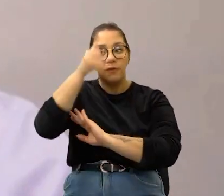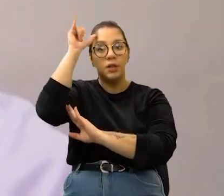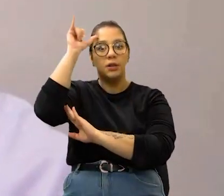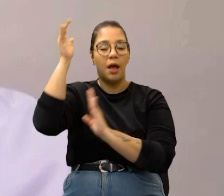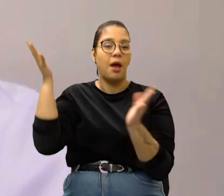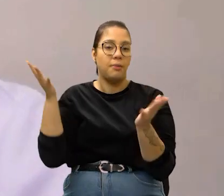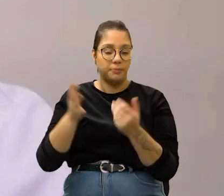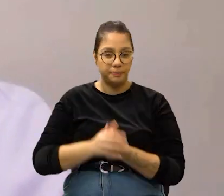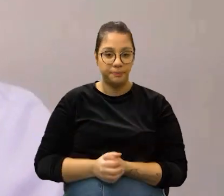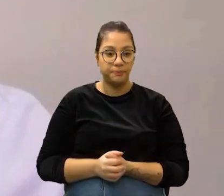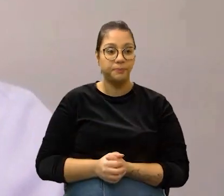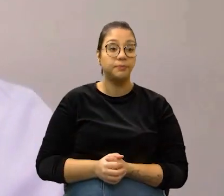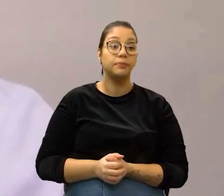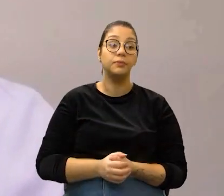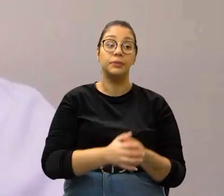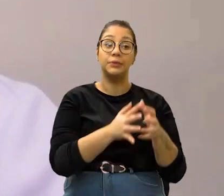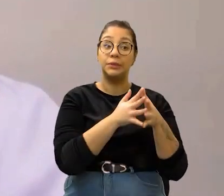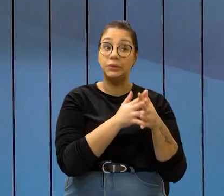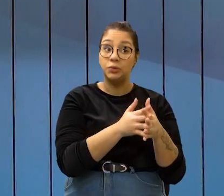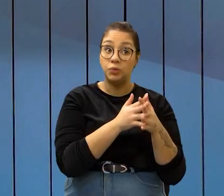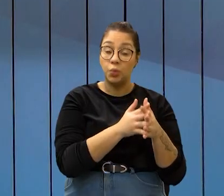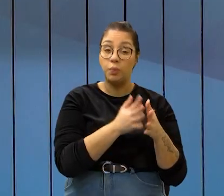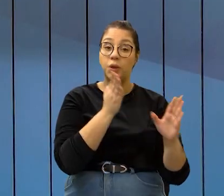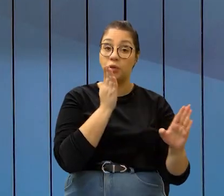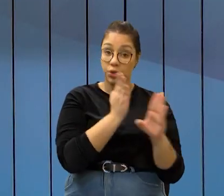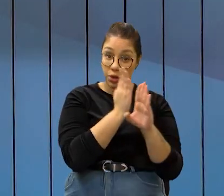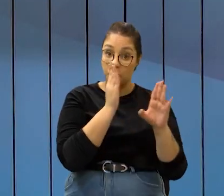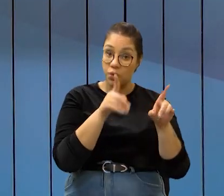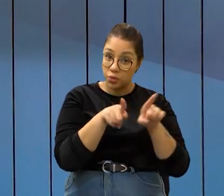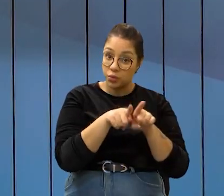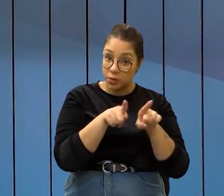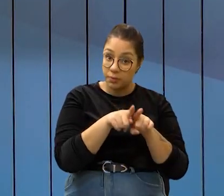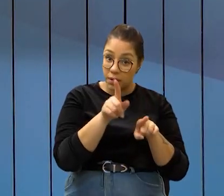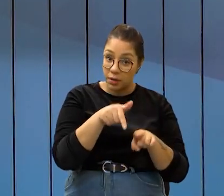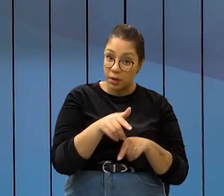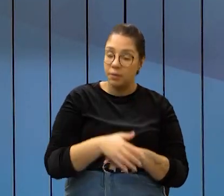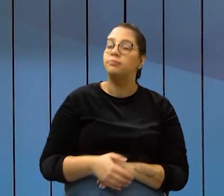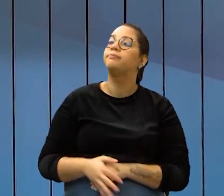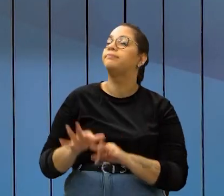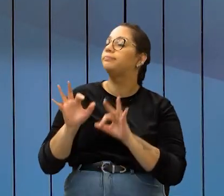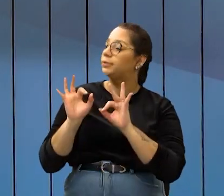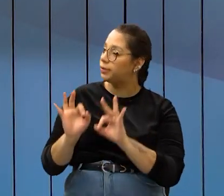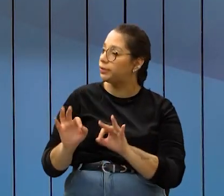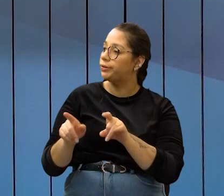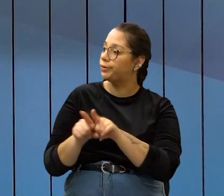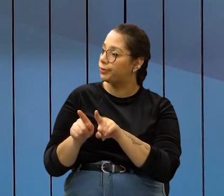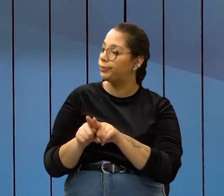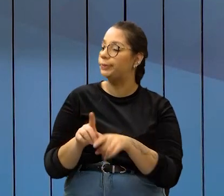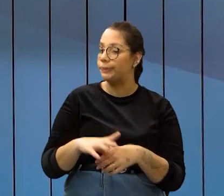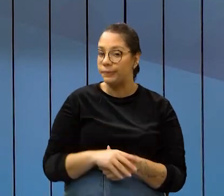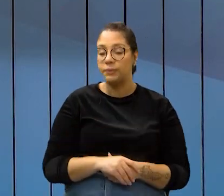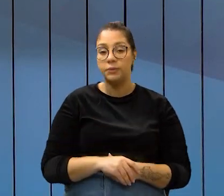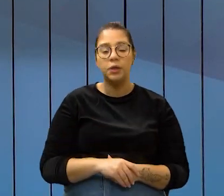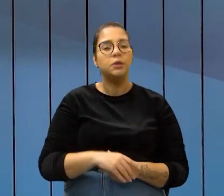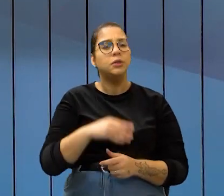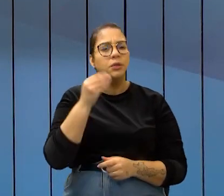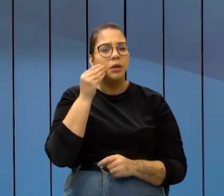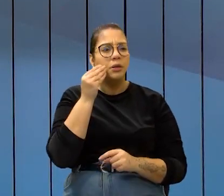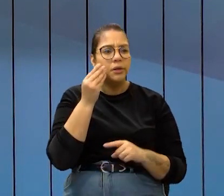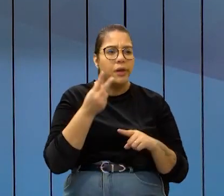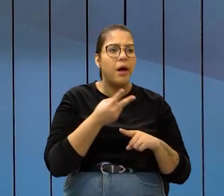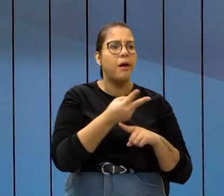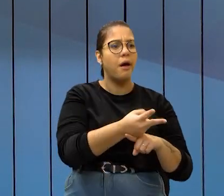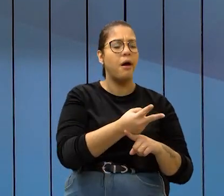prevenção. Uhum. Isso complica o diagnóstico também, né? Com certeza. E a busca